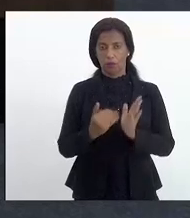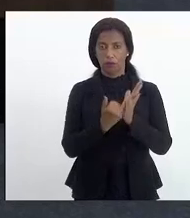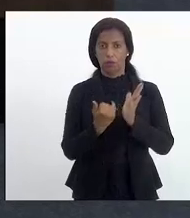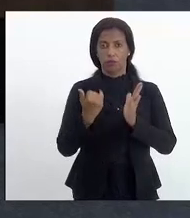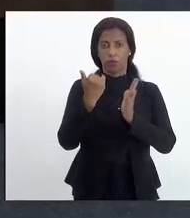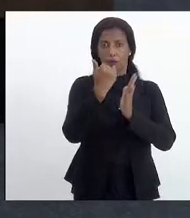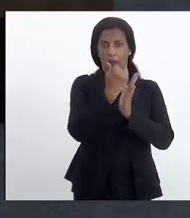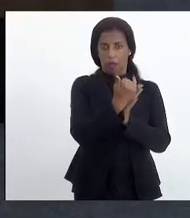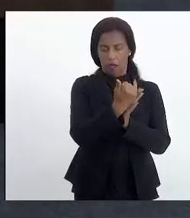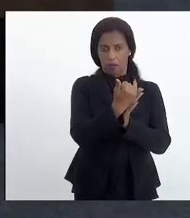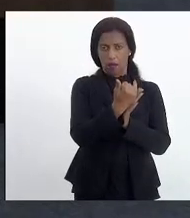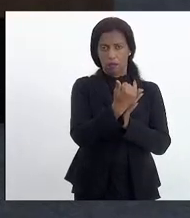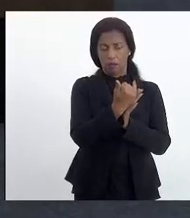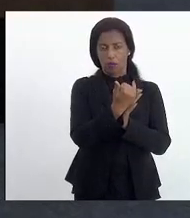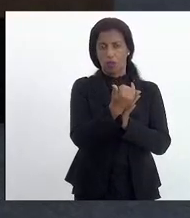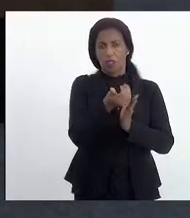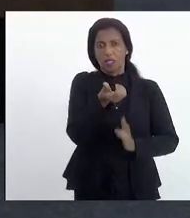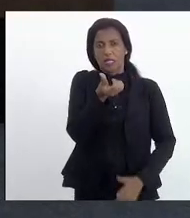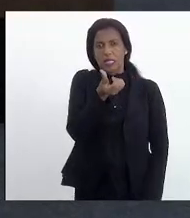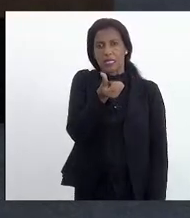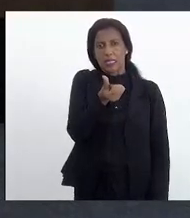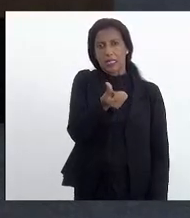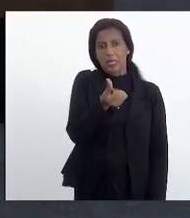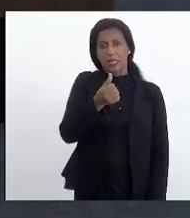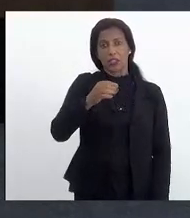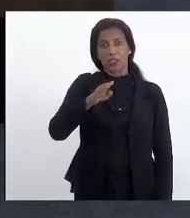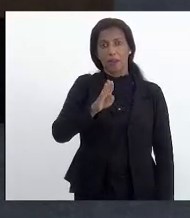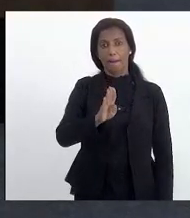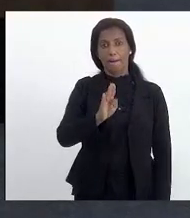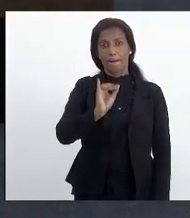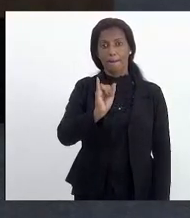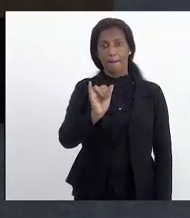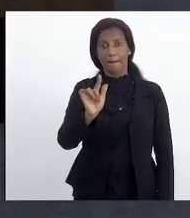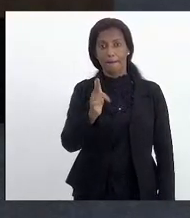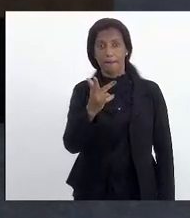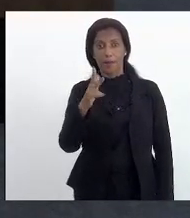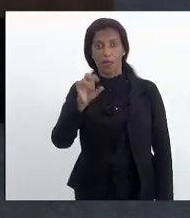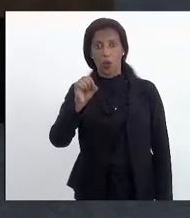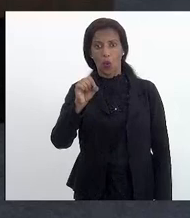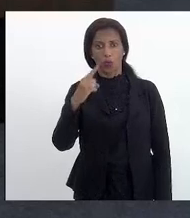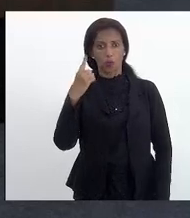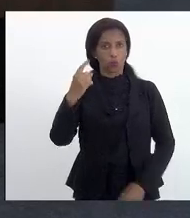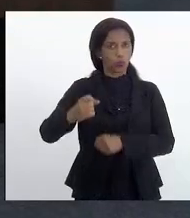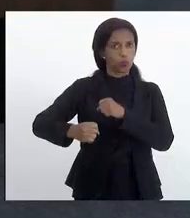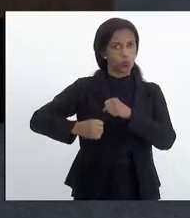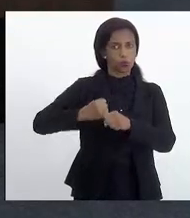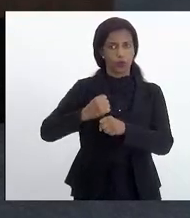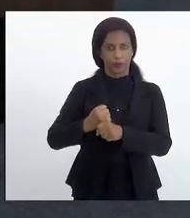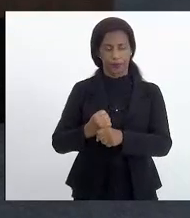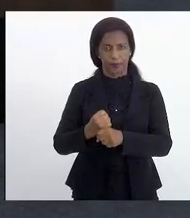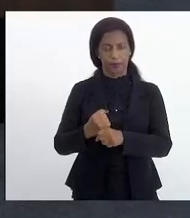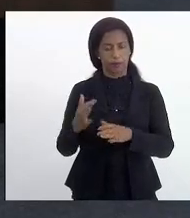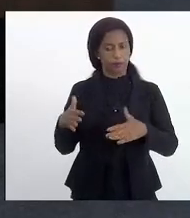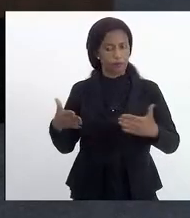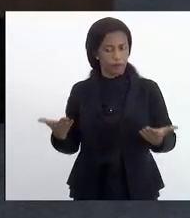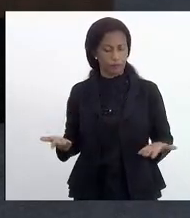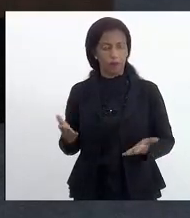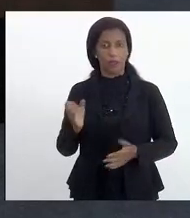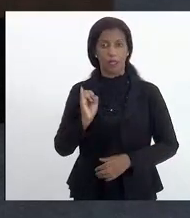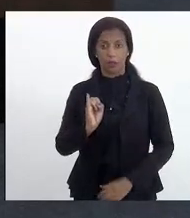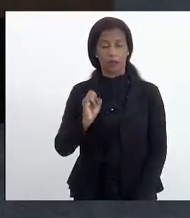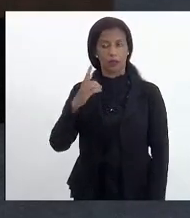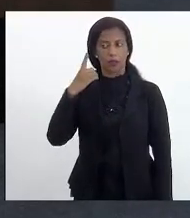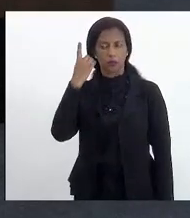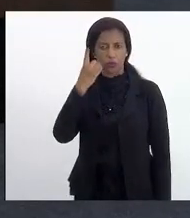de folha de 6 bilhões de reais por ano. Ora, se os